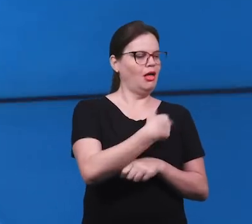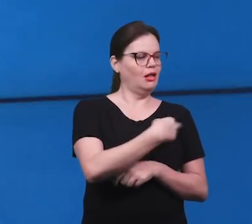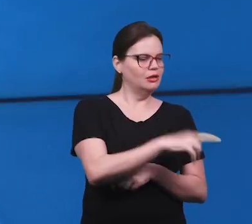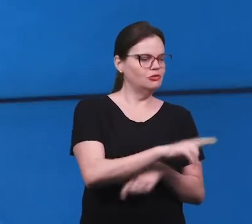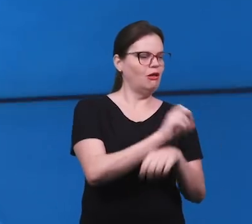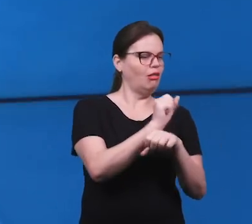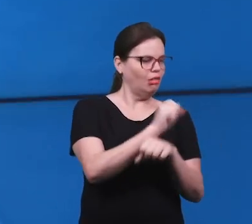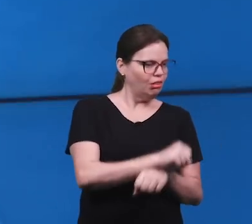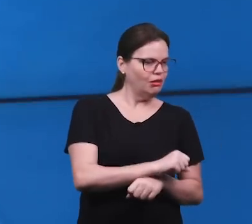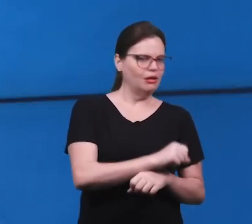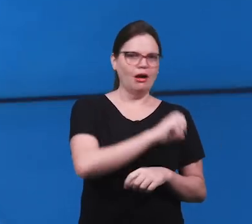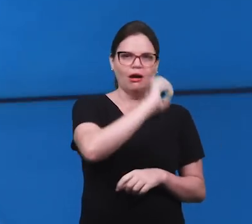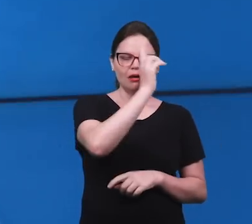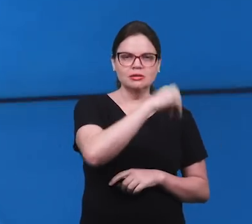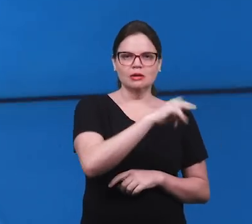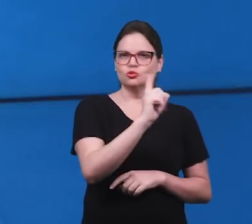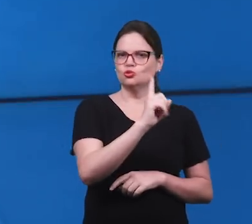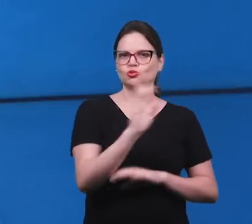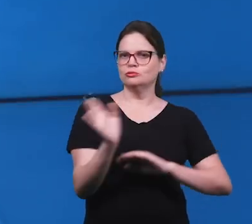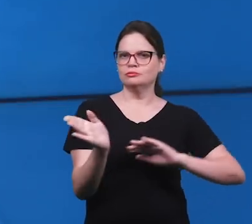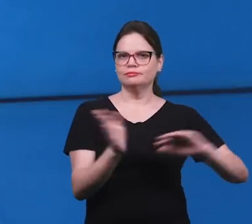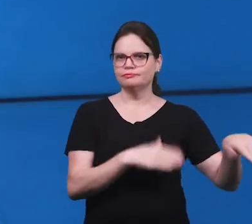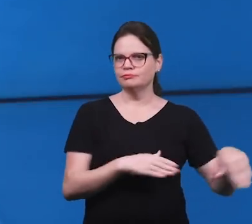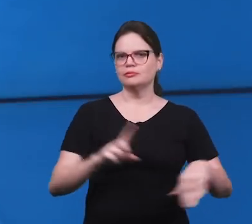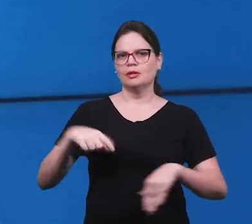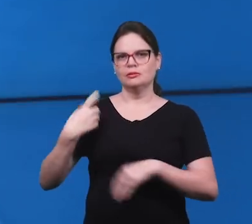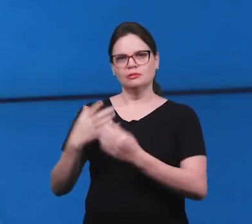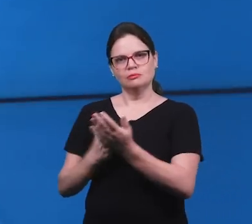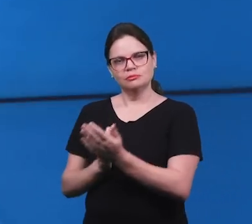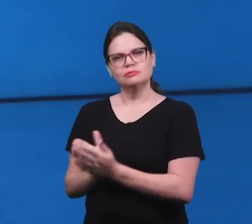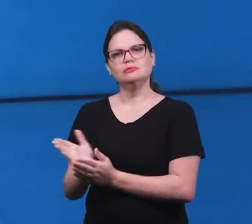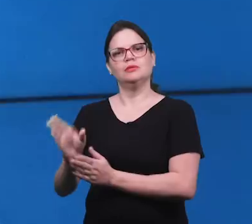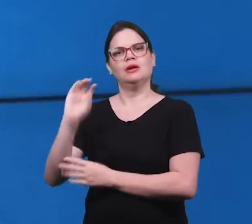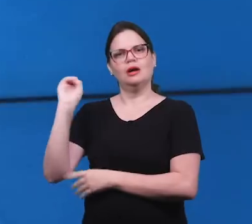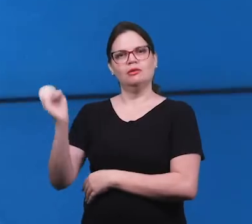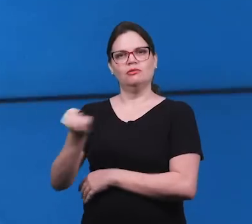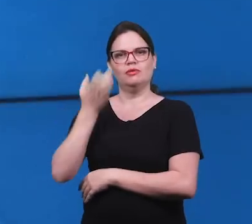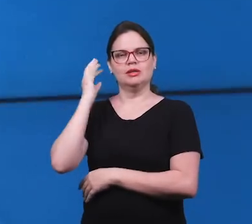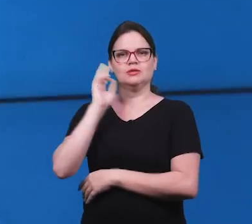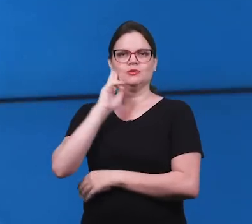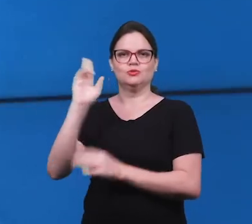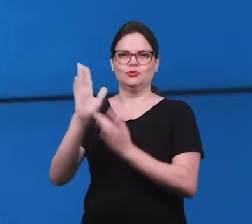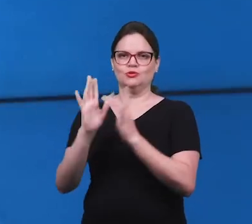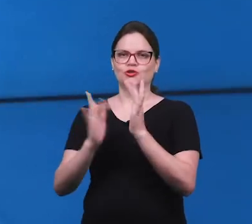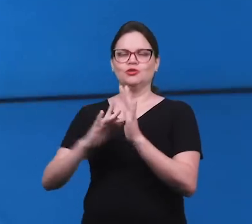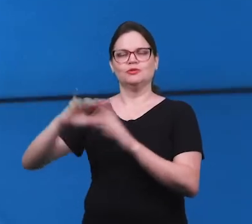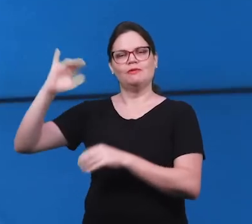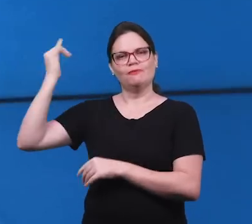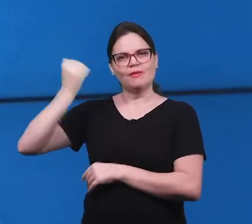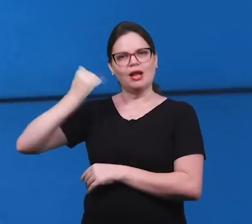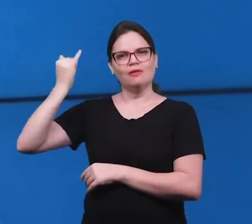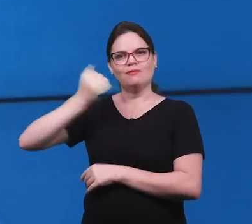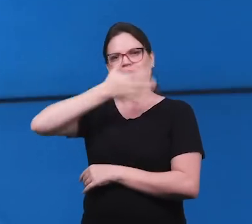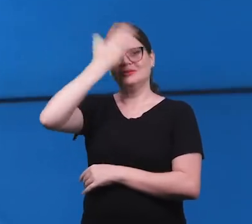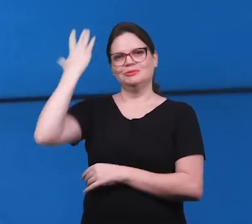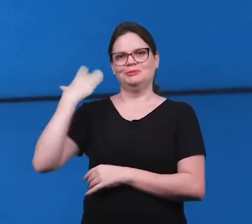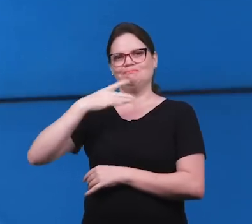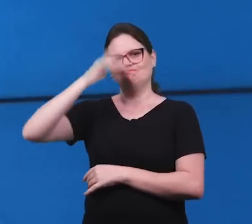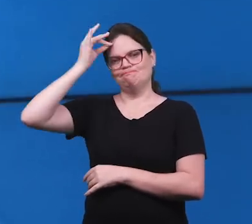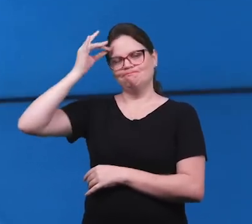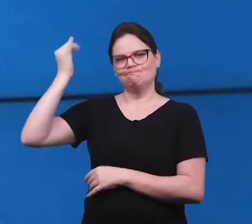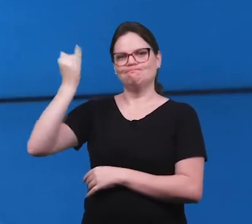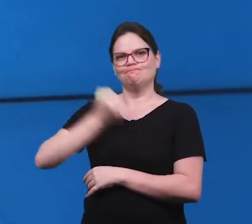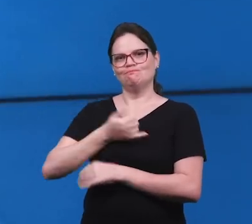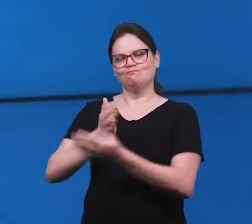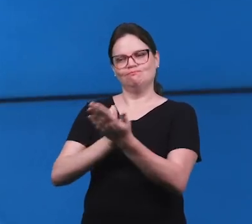da letra, mas alcançamos e seguimos a revelação do Espírito Santo que foi nos dada, que é o caminho